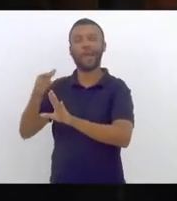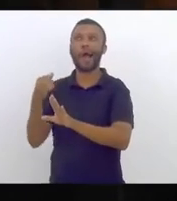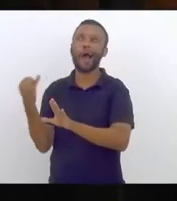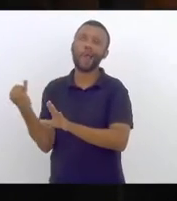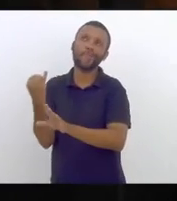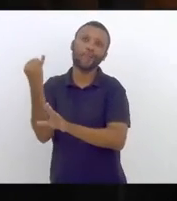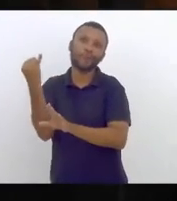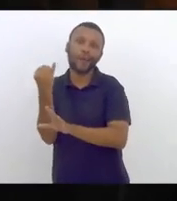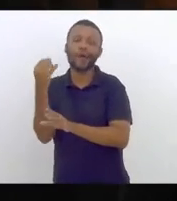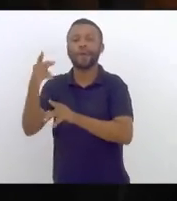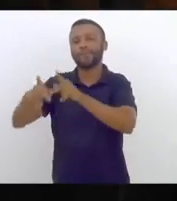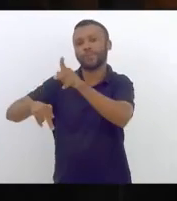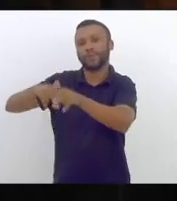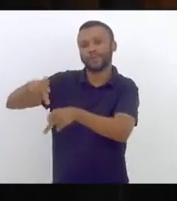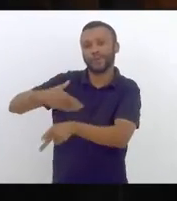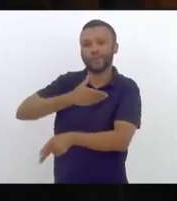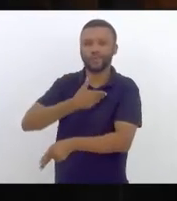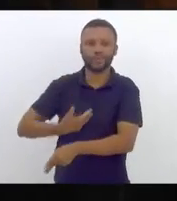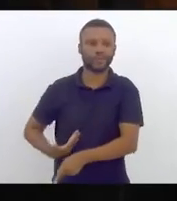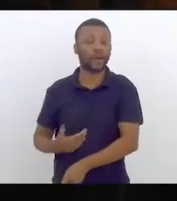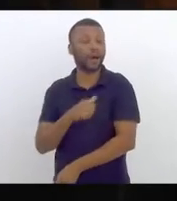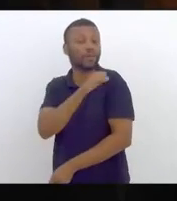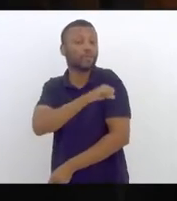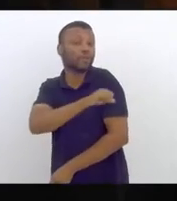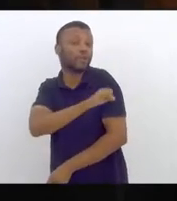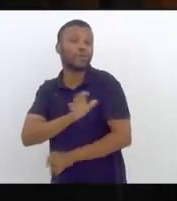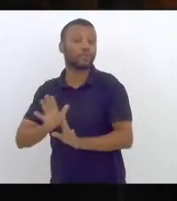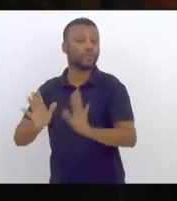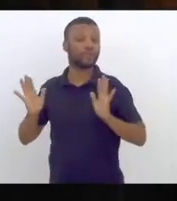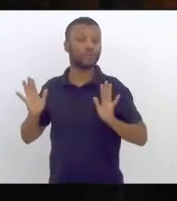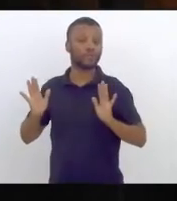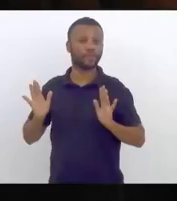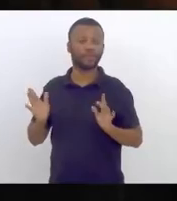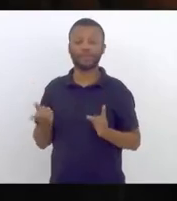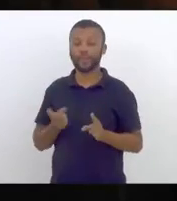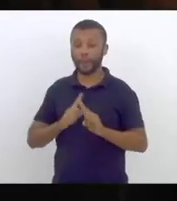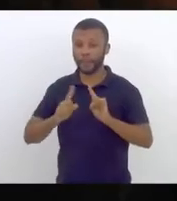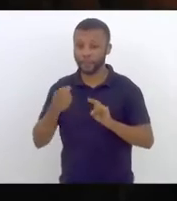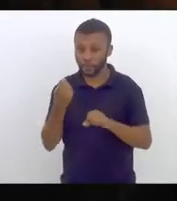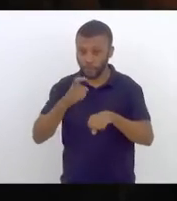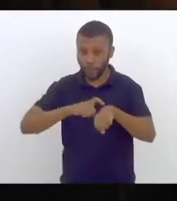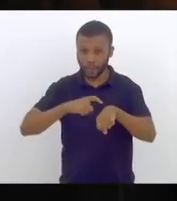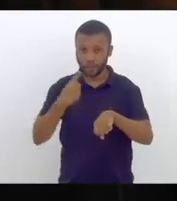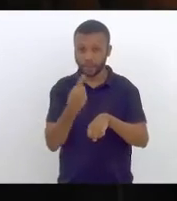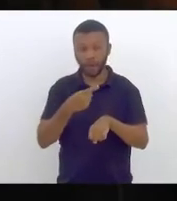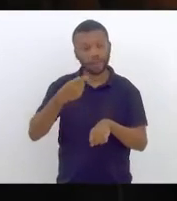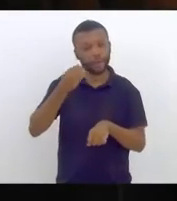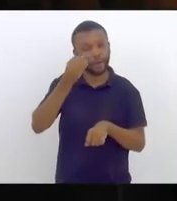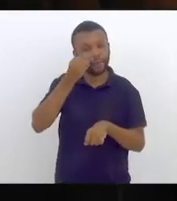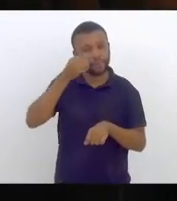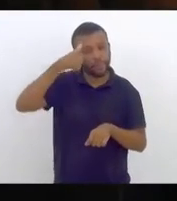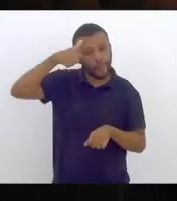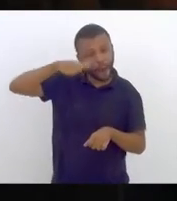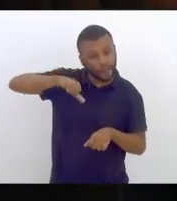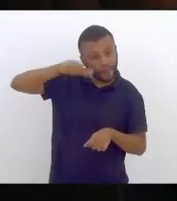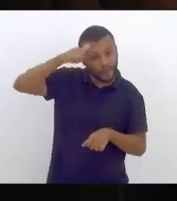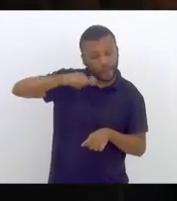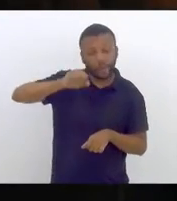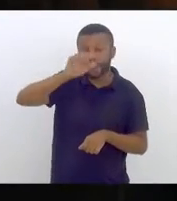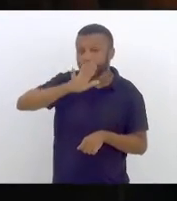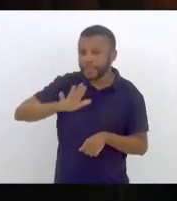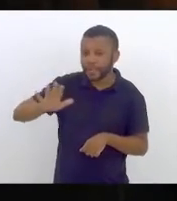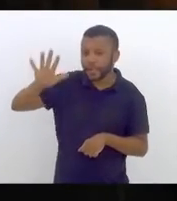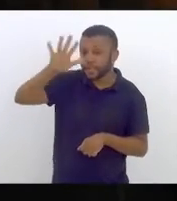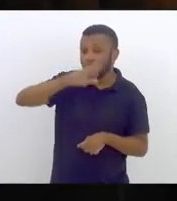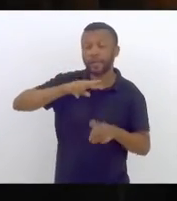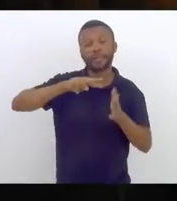para a população do Estado do Rio de Janeiro. Então, quando a gente vê numa avaliação mais genérica do que isso